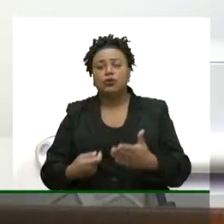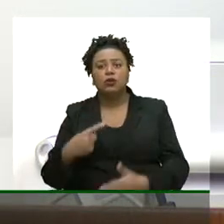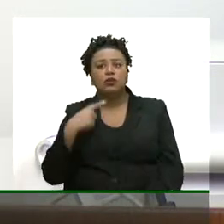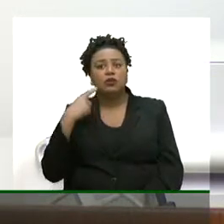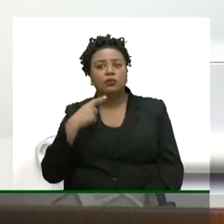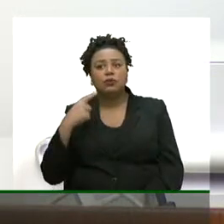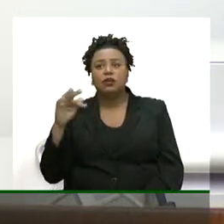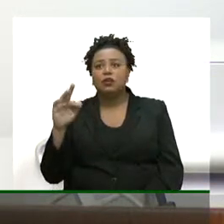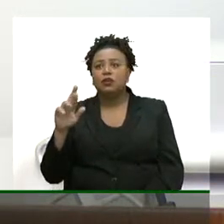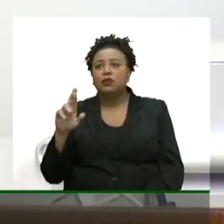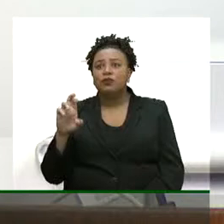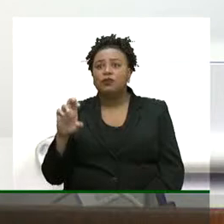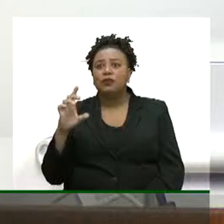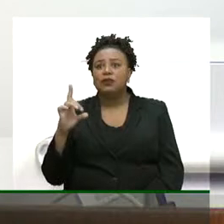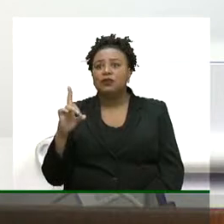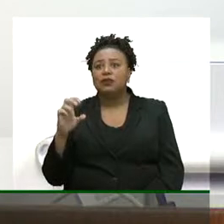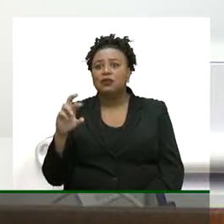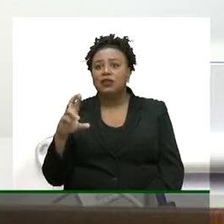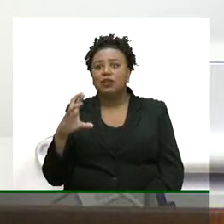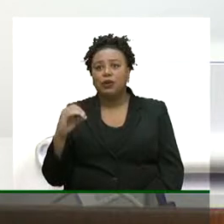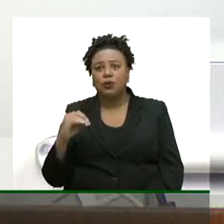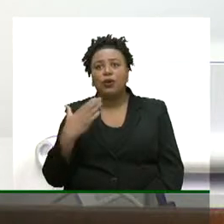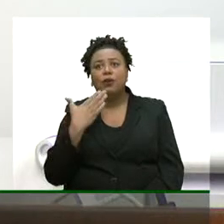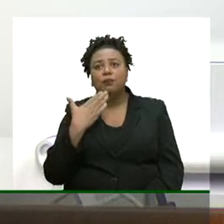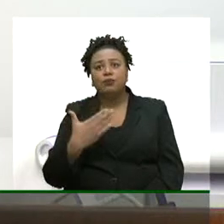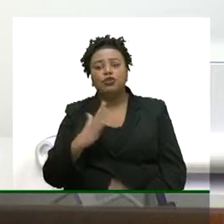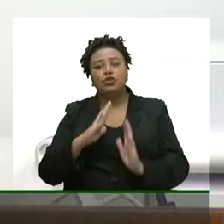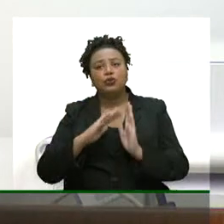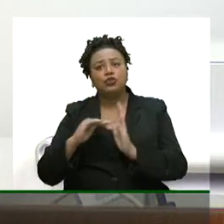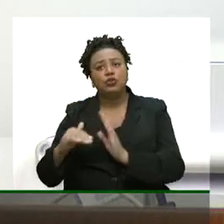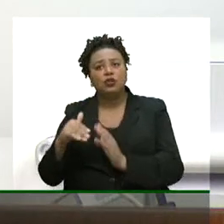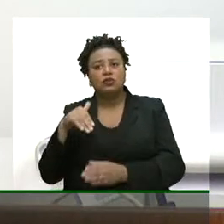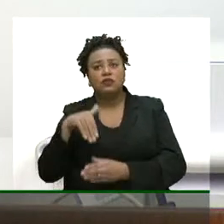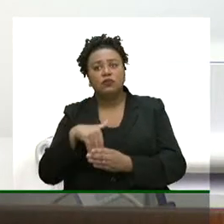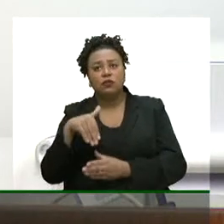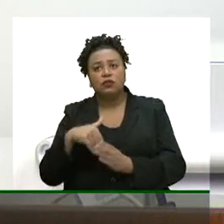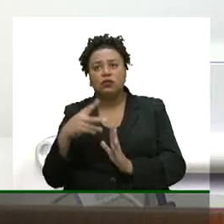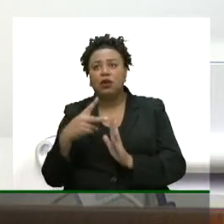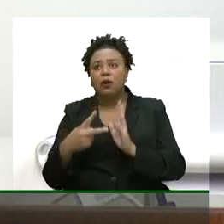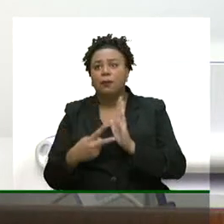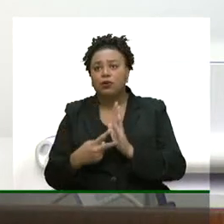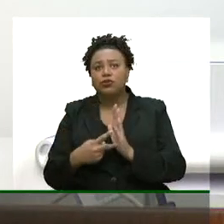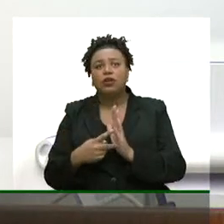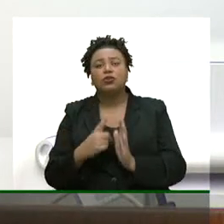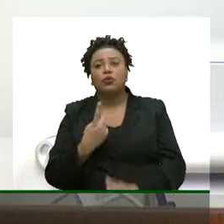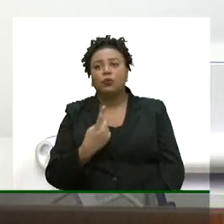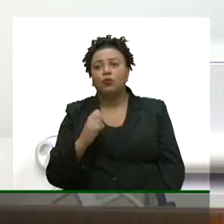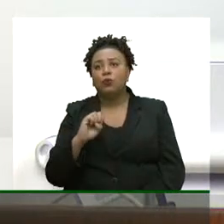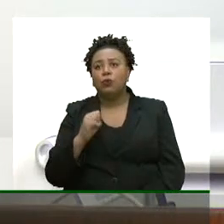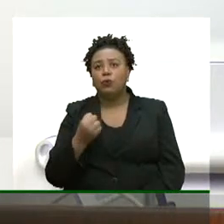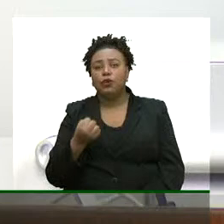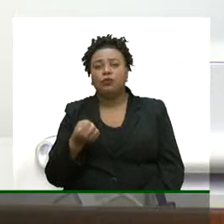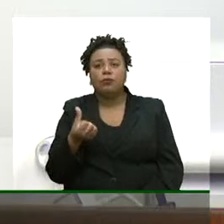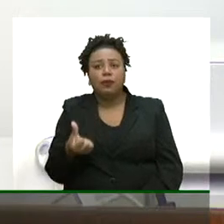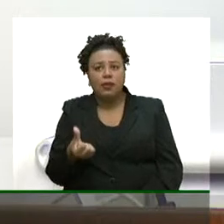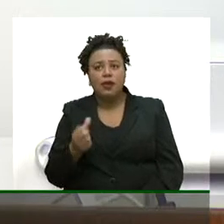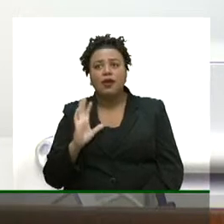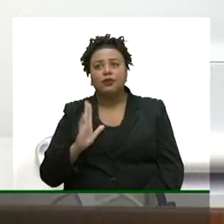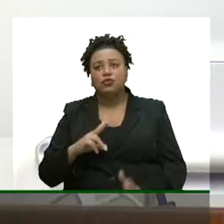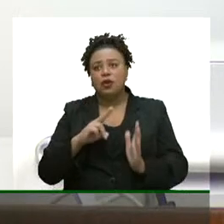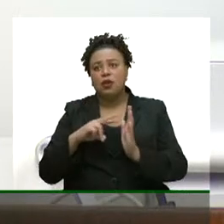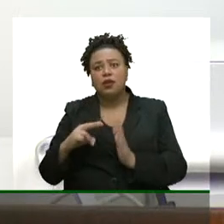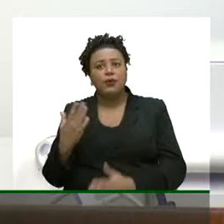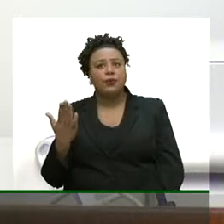Frederico Antunes, solicitando a retirada da ordem do dia do projeto 186/2020, já feita a leitura anteriormente